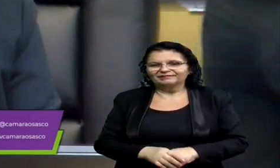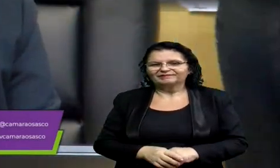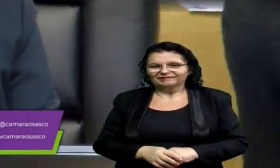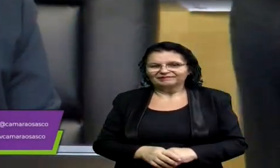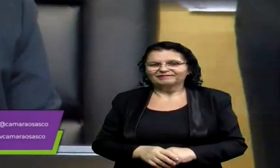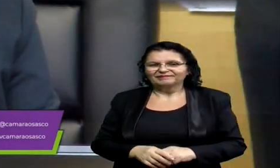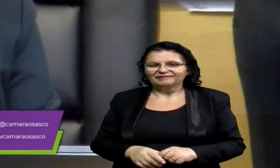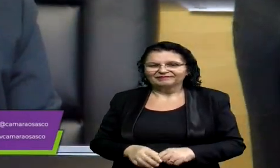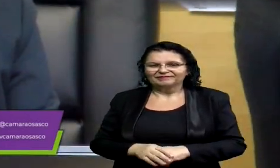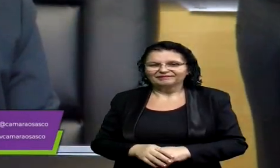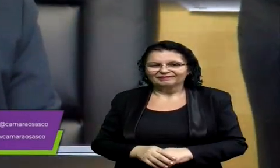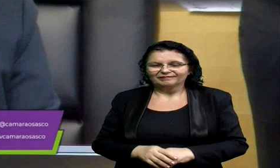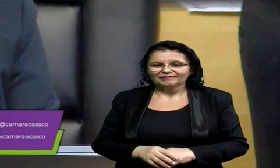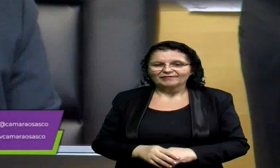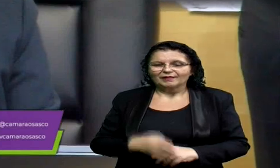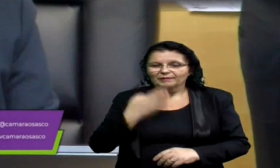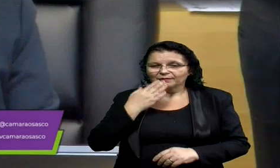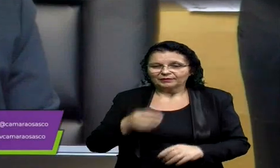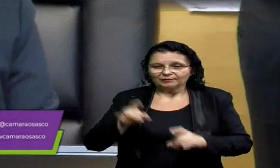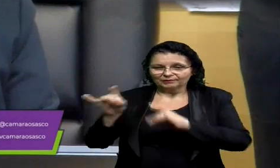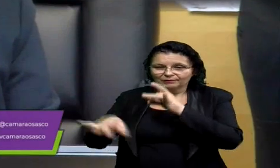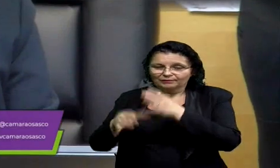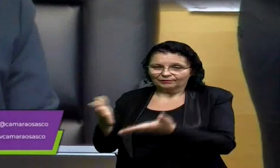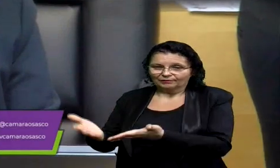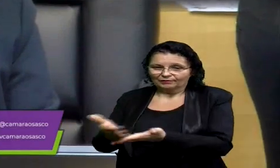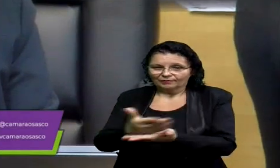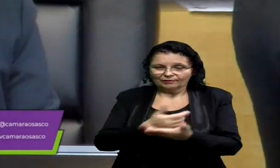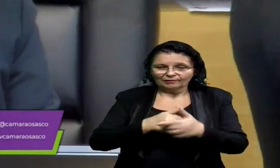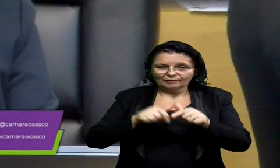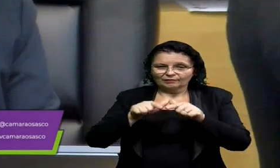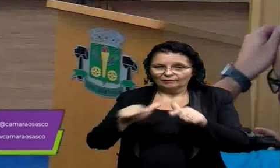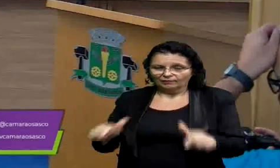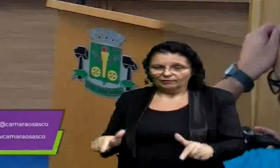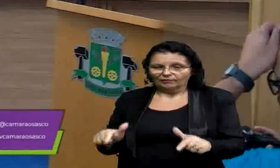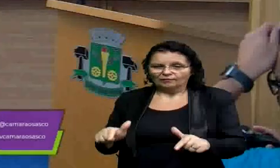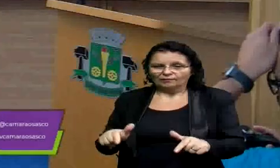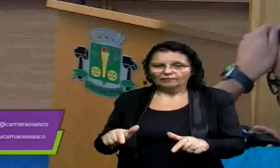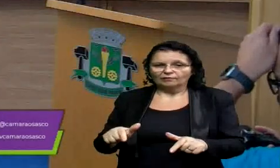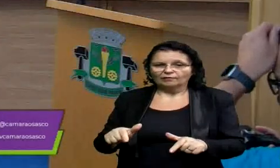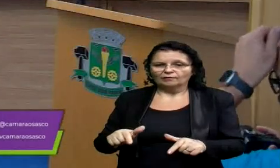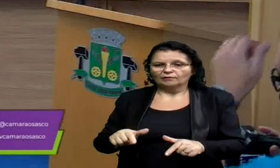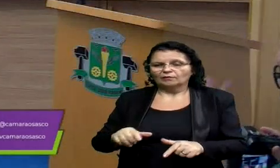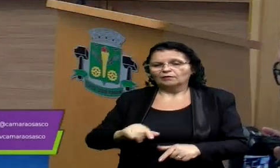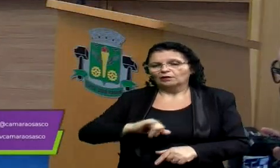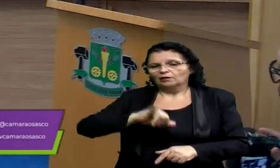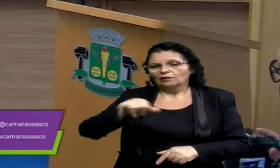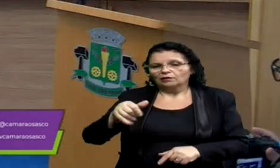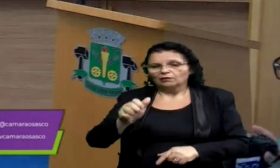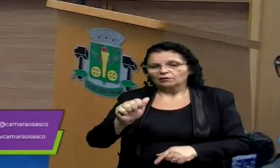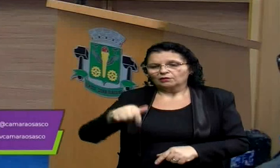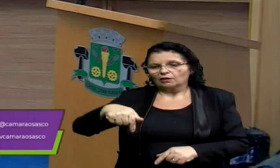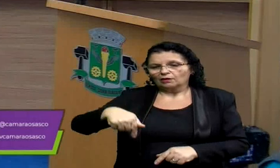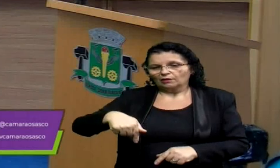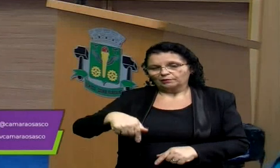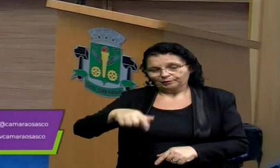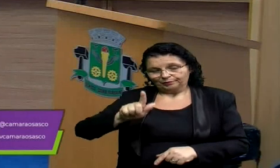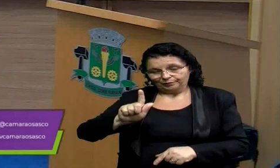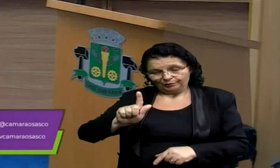xiri que solicita retirada de resíduos da Capistrano de Abreu no bairro do Jaguaribe